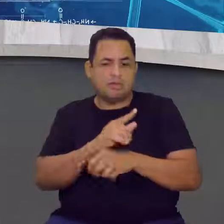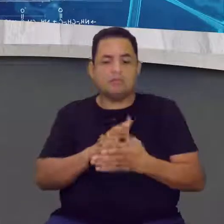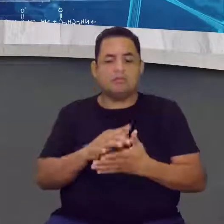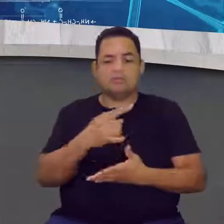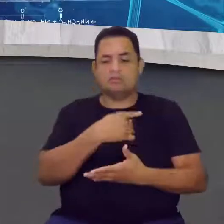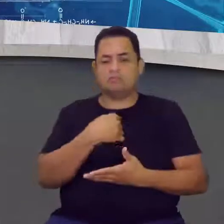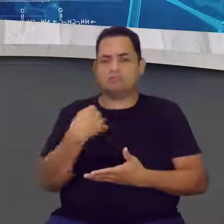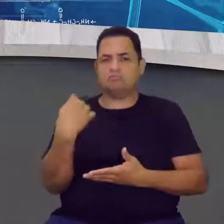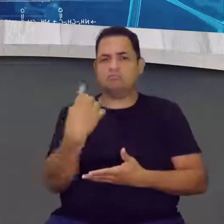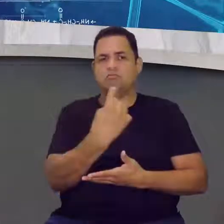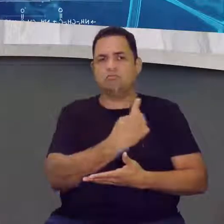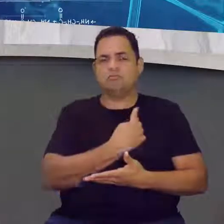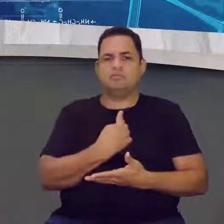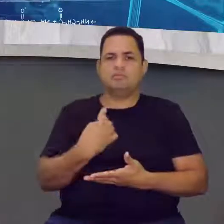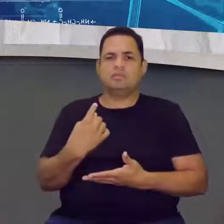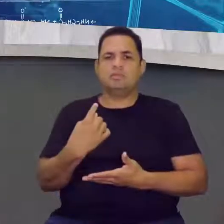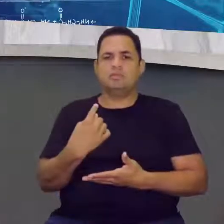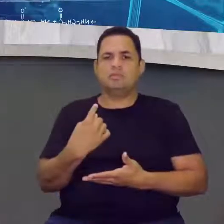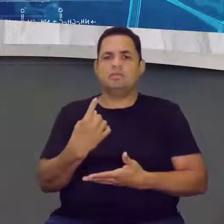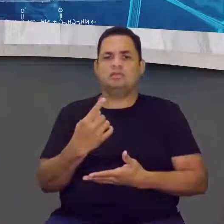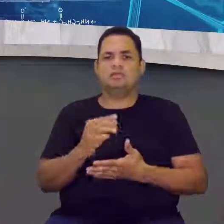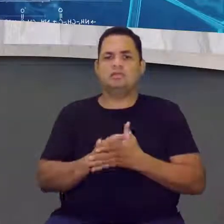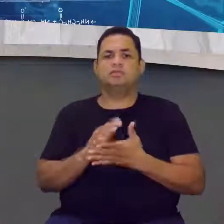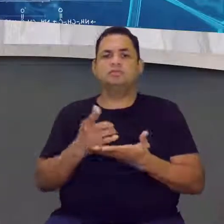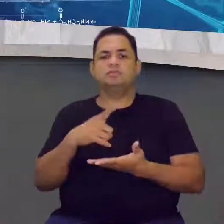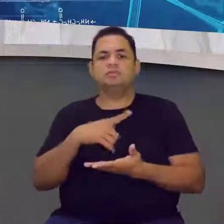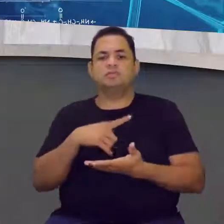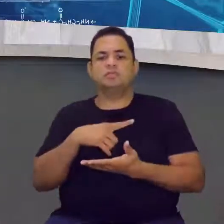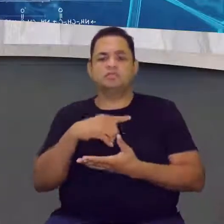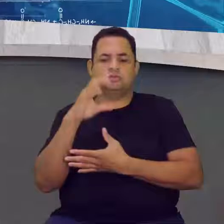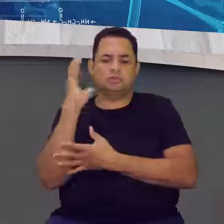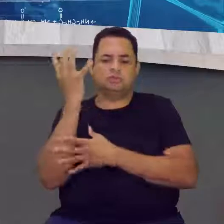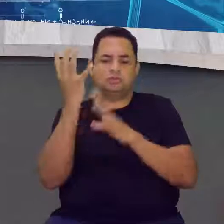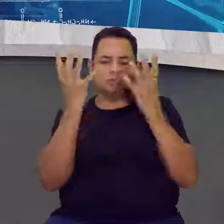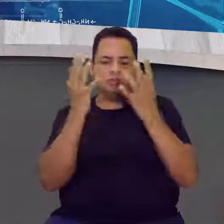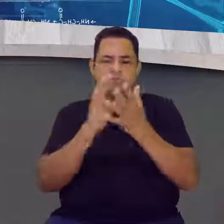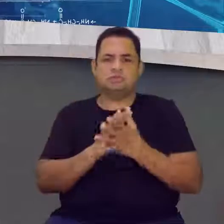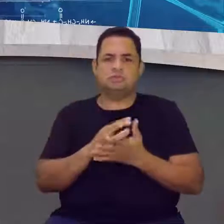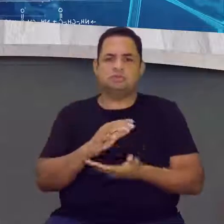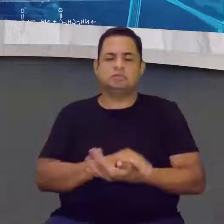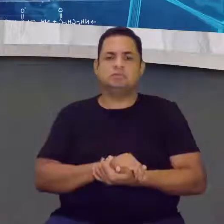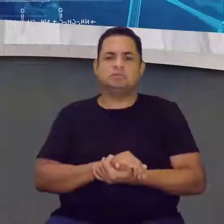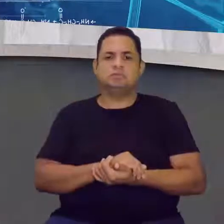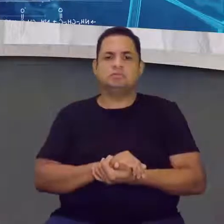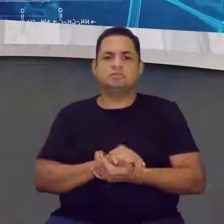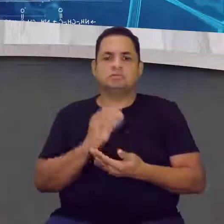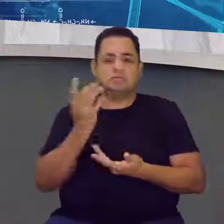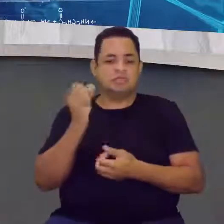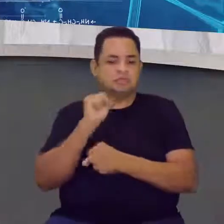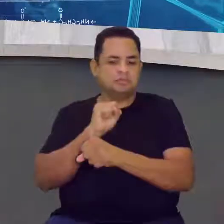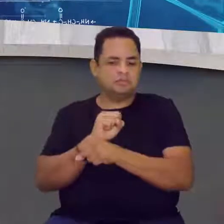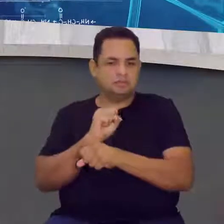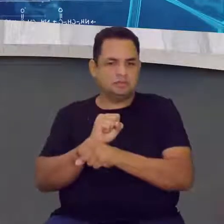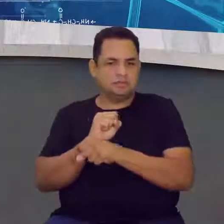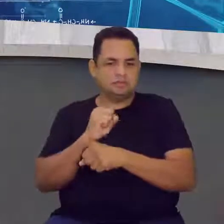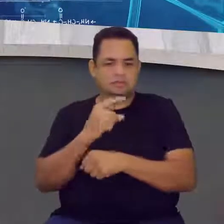nosso, que no caso são as nossas riquezas naturais. E no mais, eu aguardo vocês na